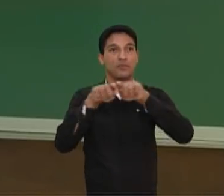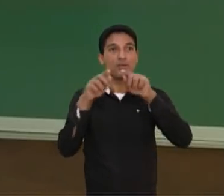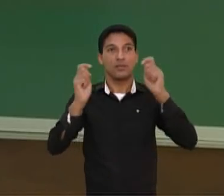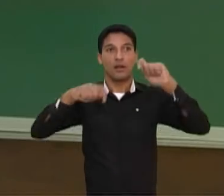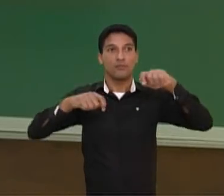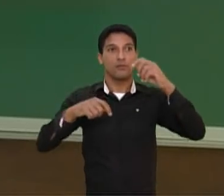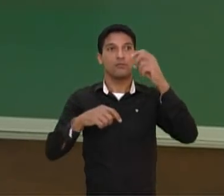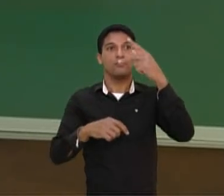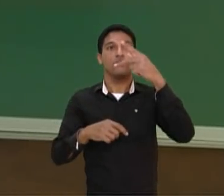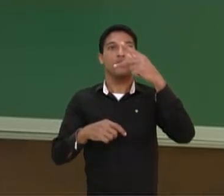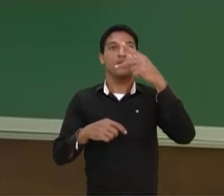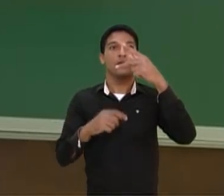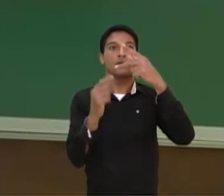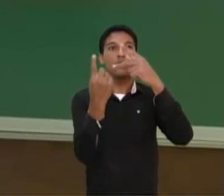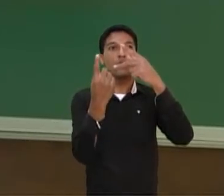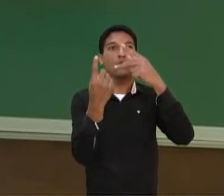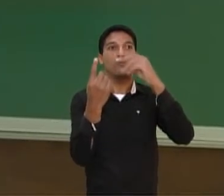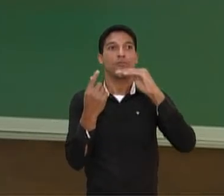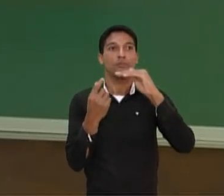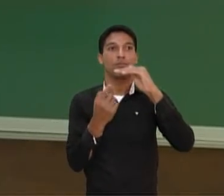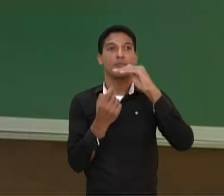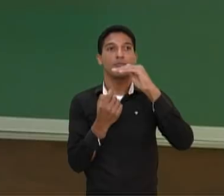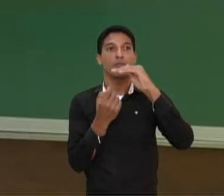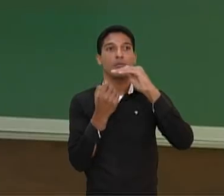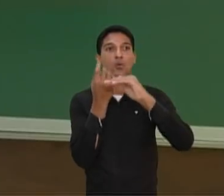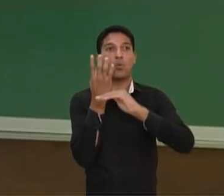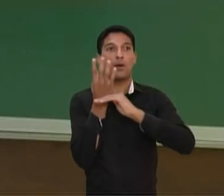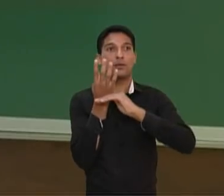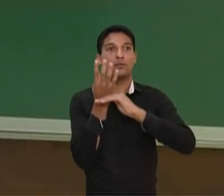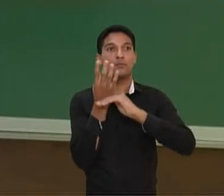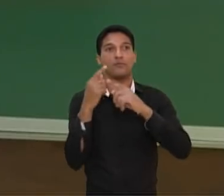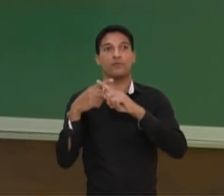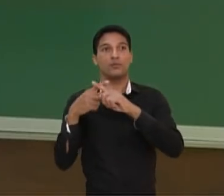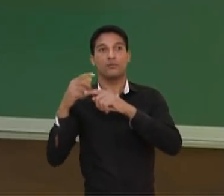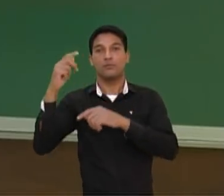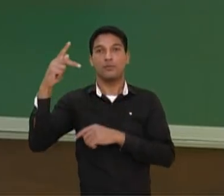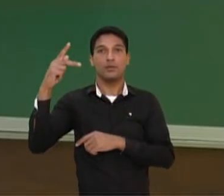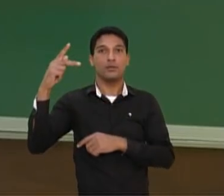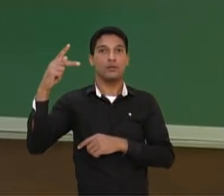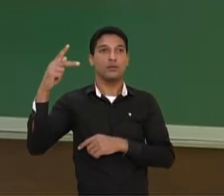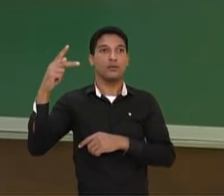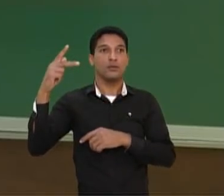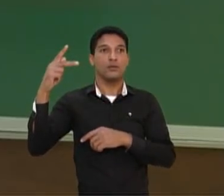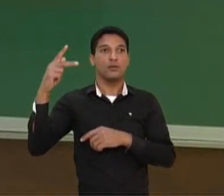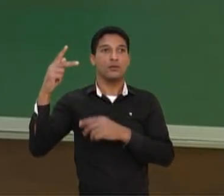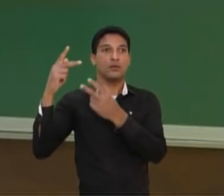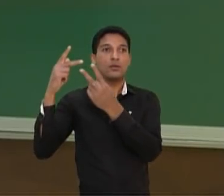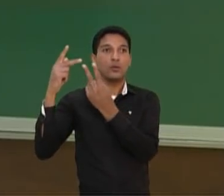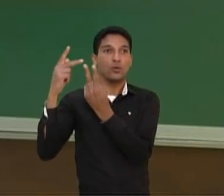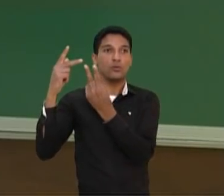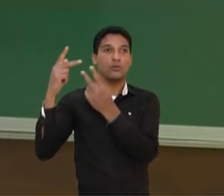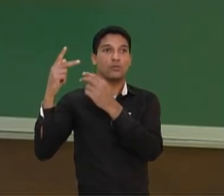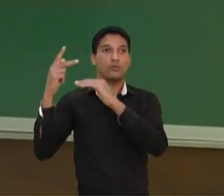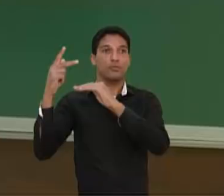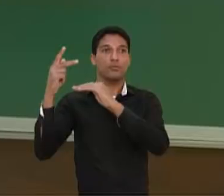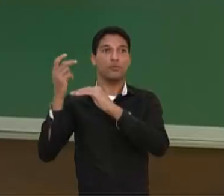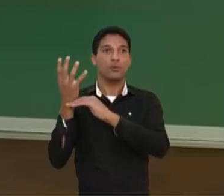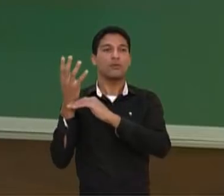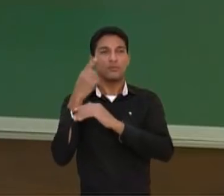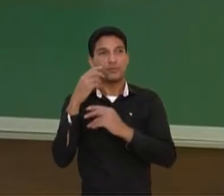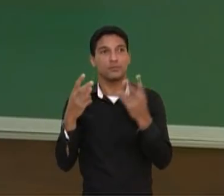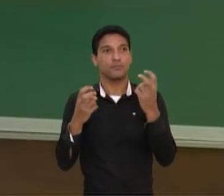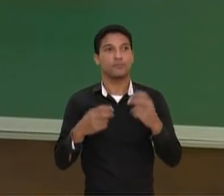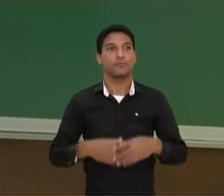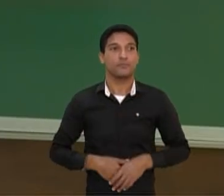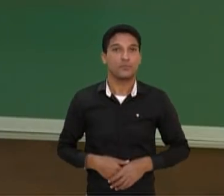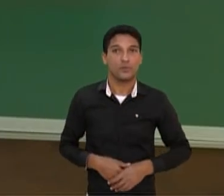super bem. Suponha que você responda A na primeira pergunta e A na segunda pergunta, B na